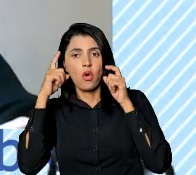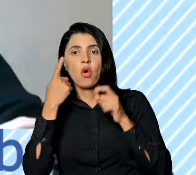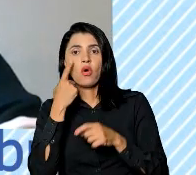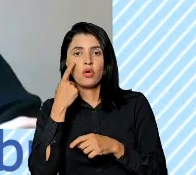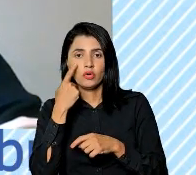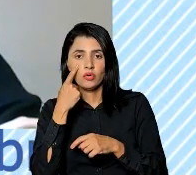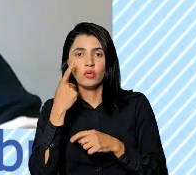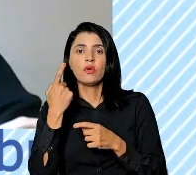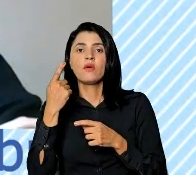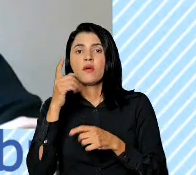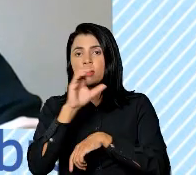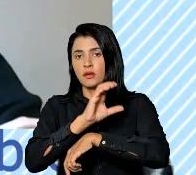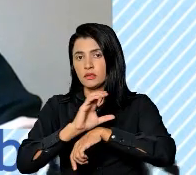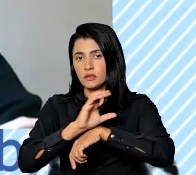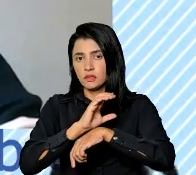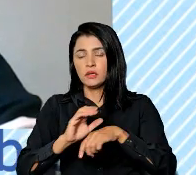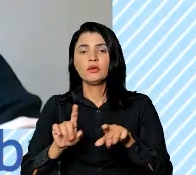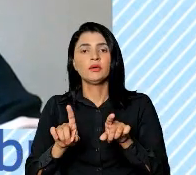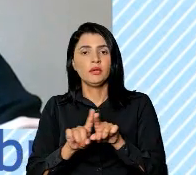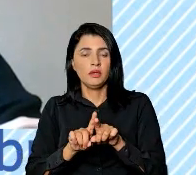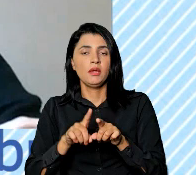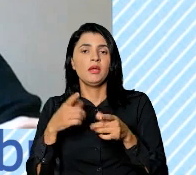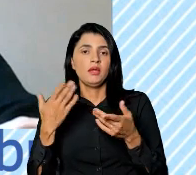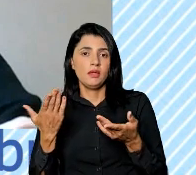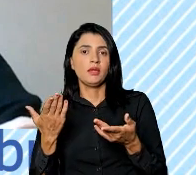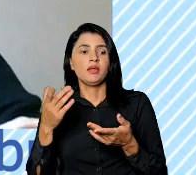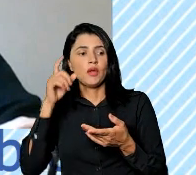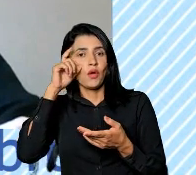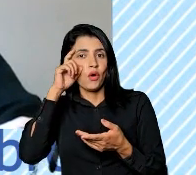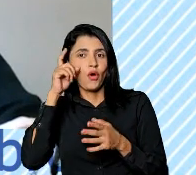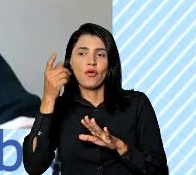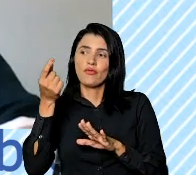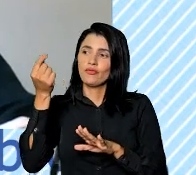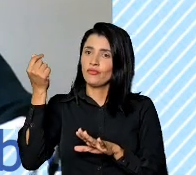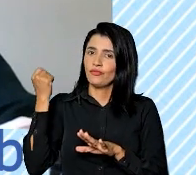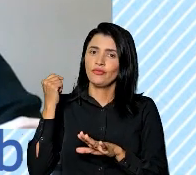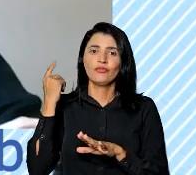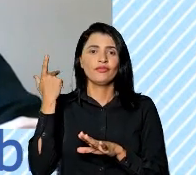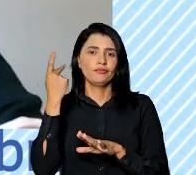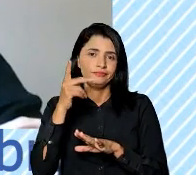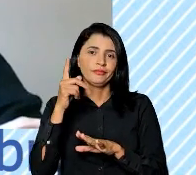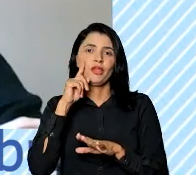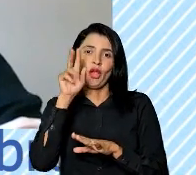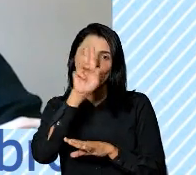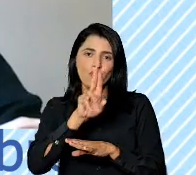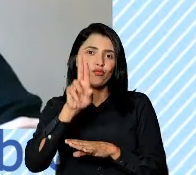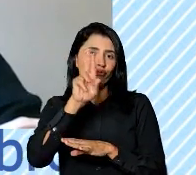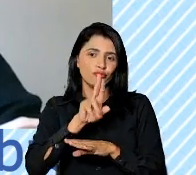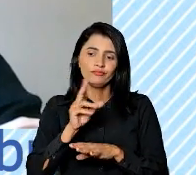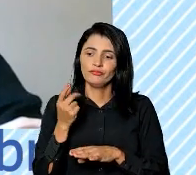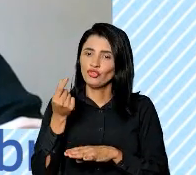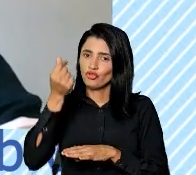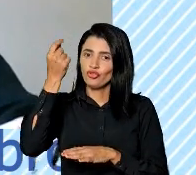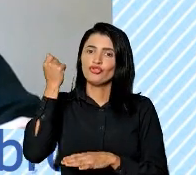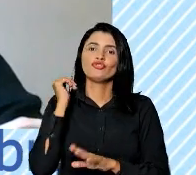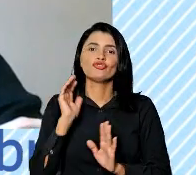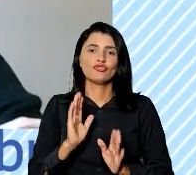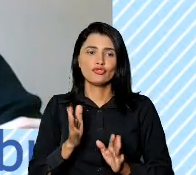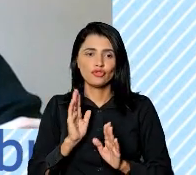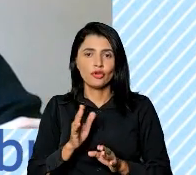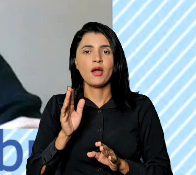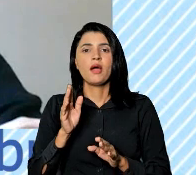castanhos e óculos que já fazem há muito tempo o lugar dos olhos, de aro